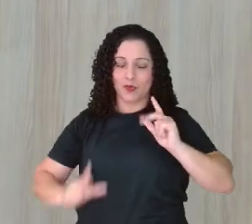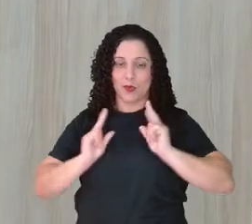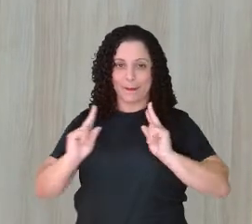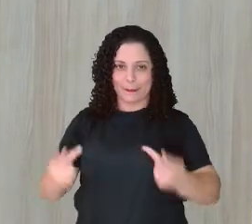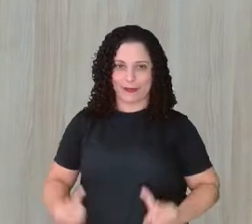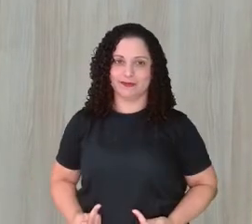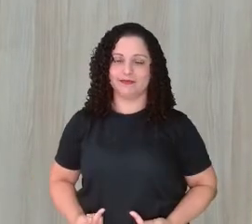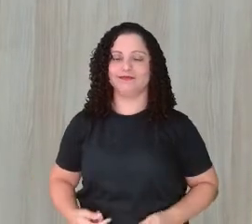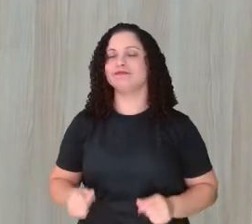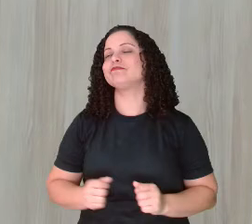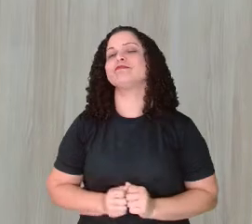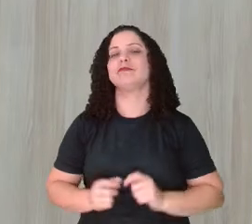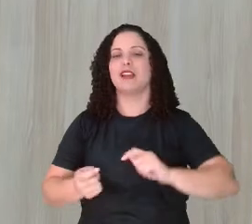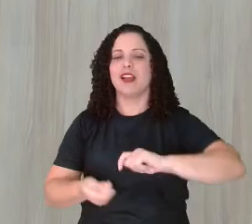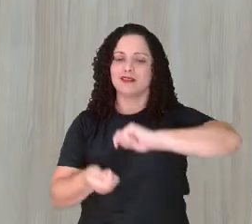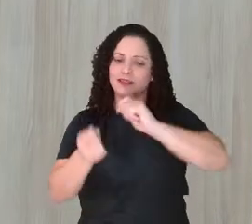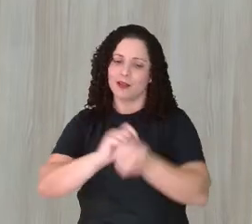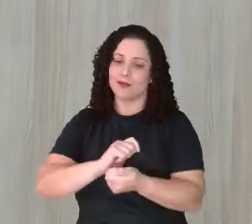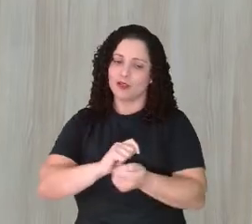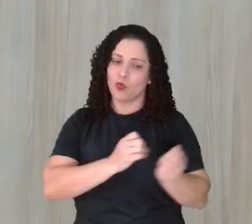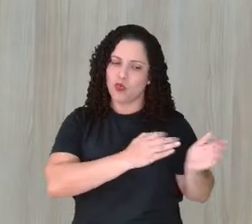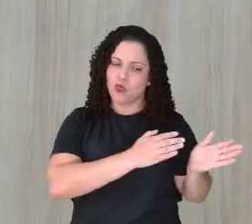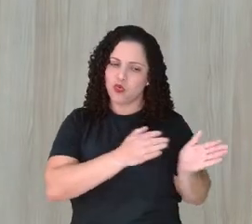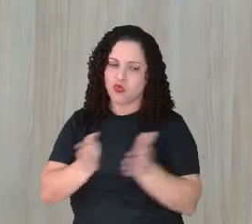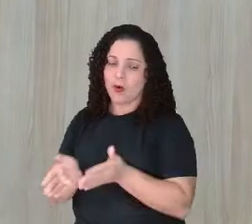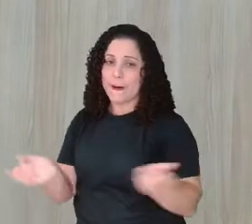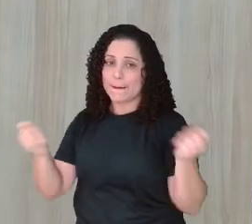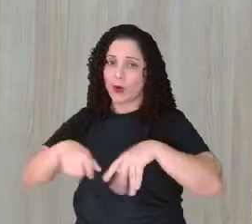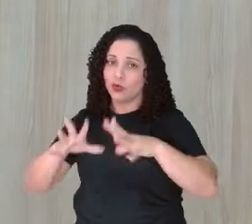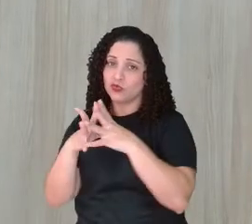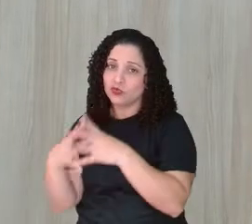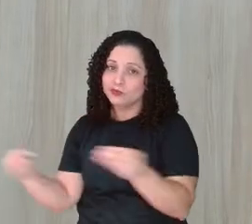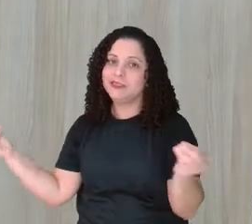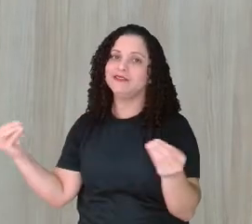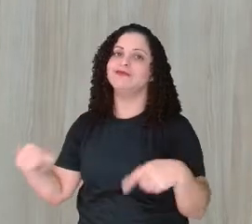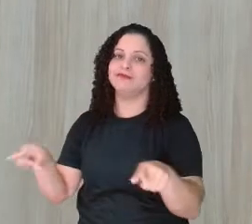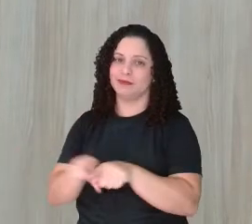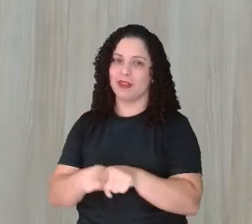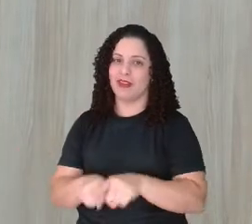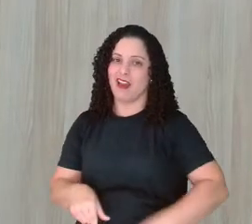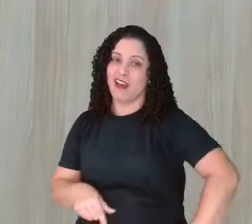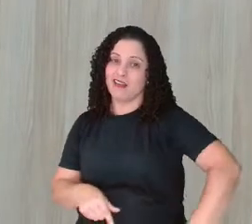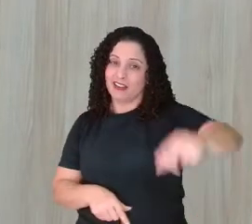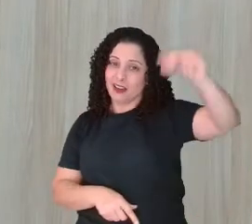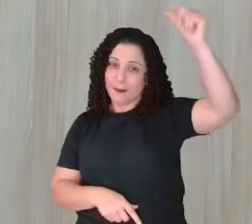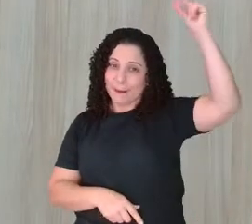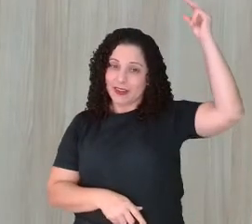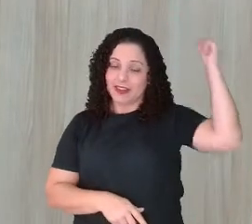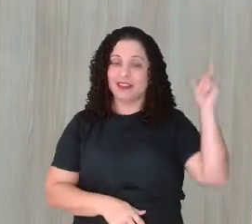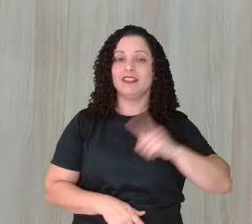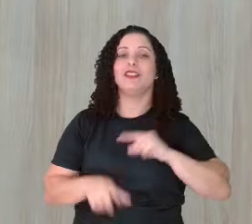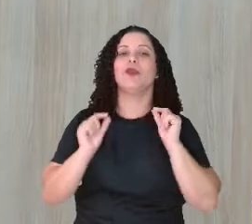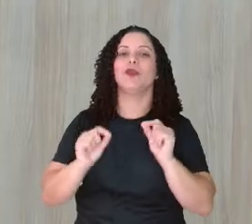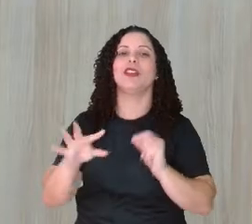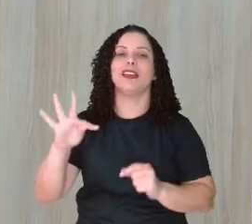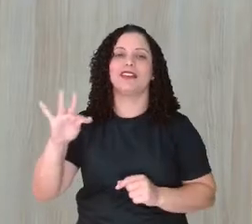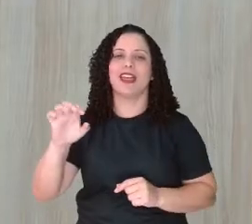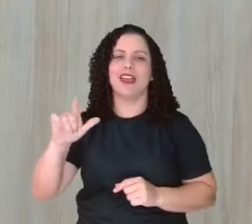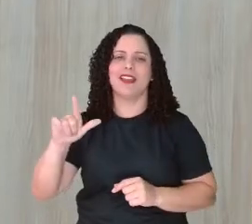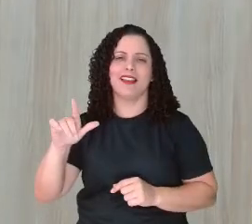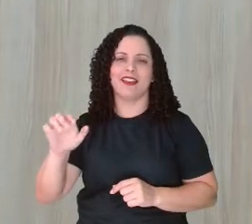se transformando, eles podem sumir, não é isso? Então, antigamente se falava muito de telegrama. Hoje em dia a gente não